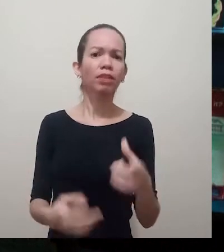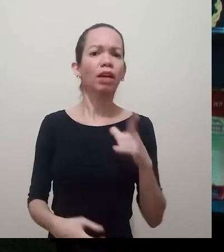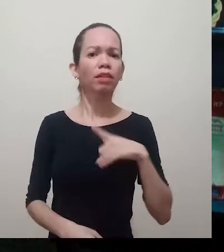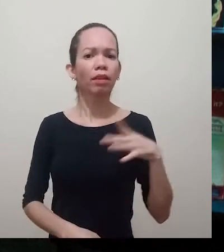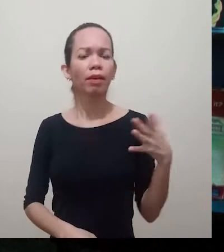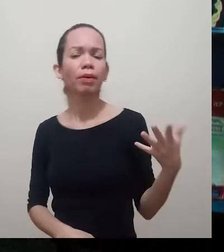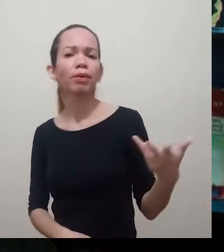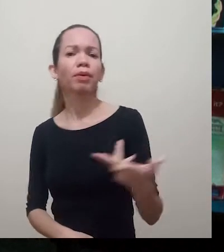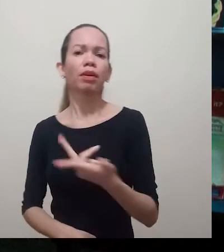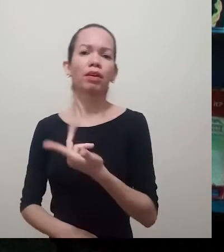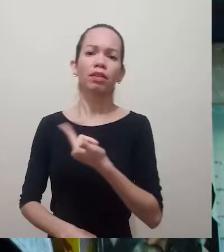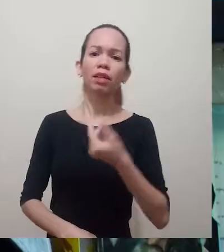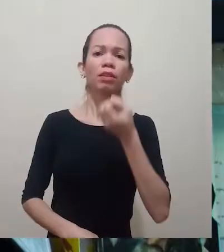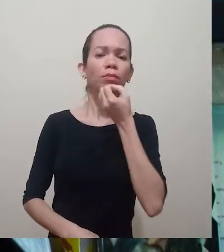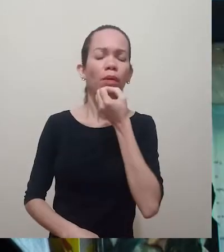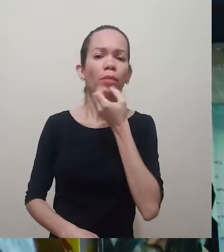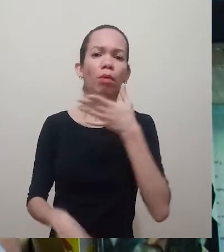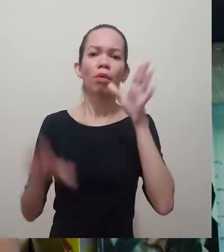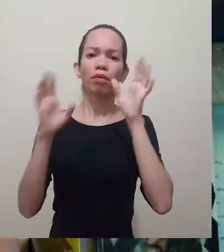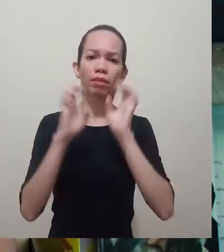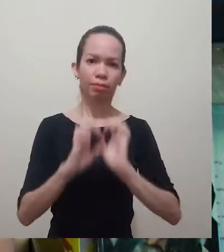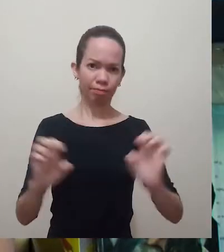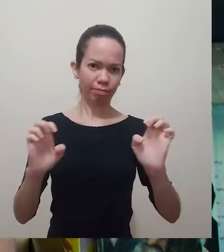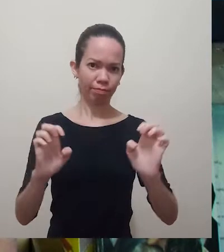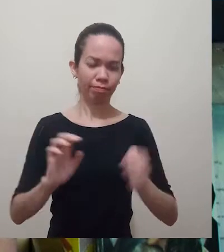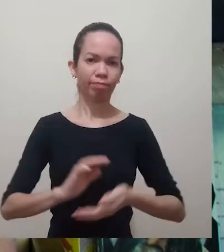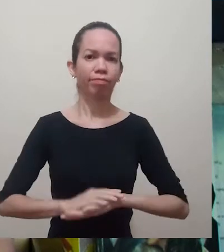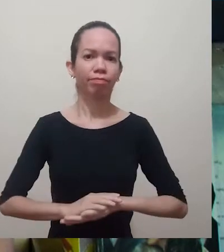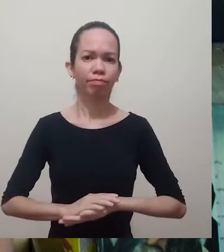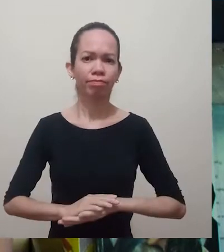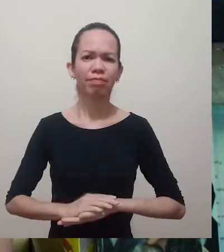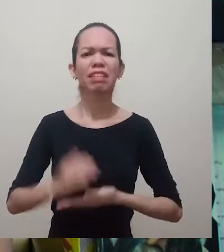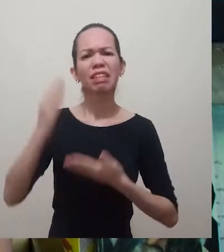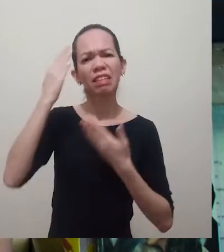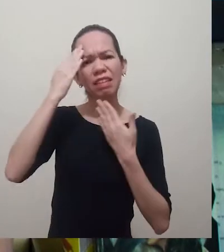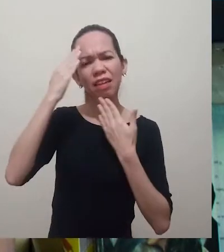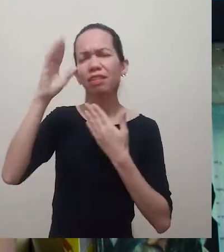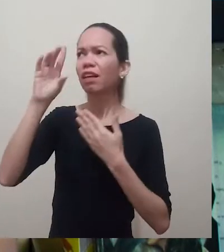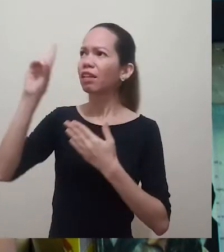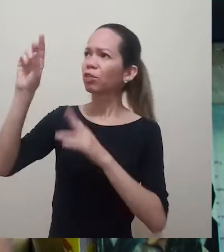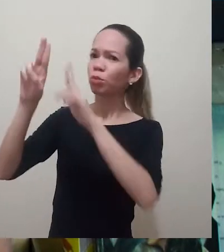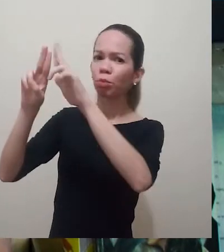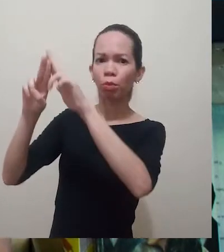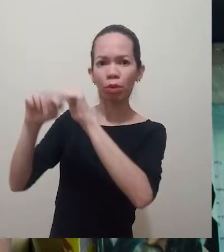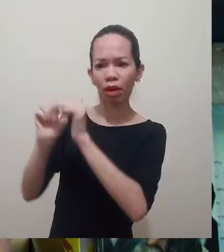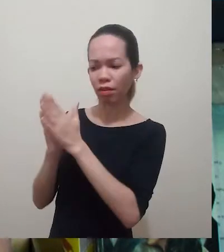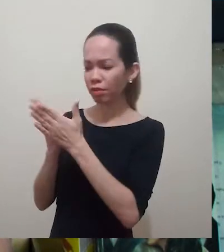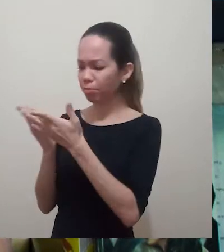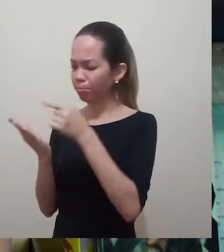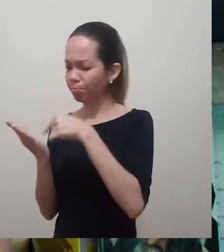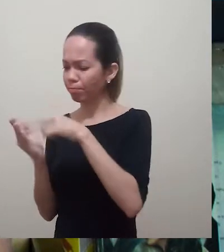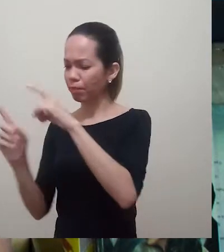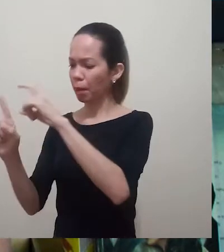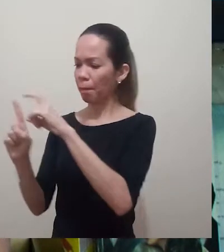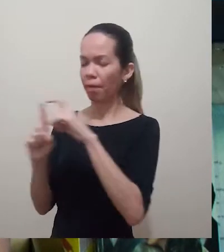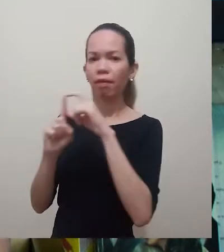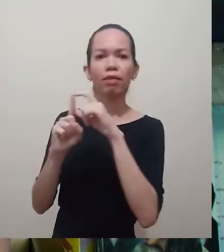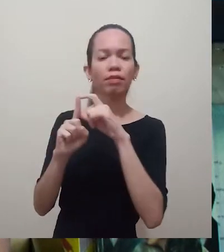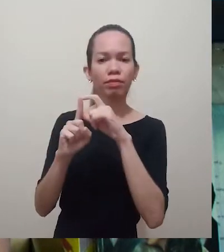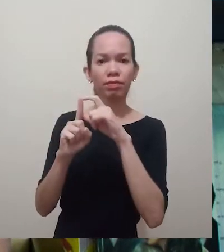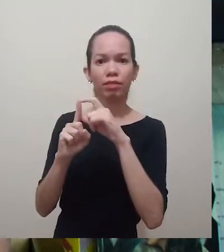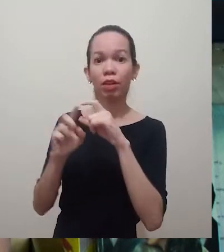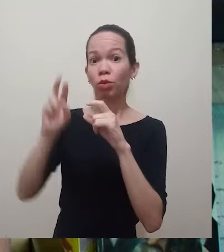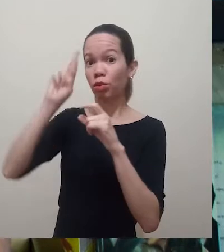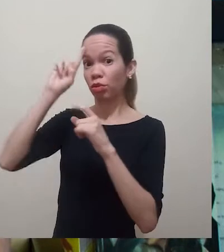para toda boa obra graças a deus pela sua palavra o senhor tem nos